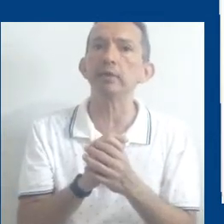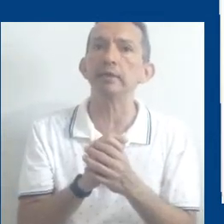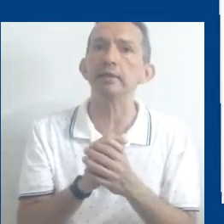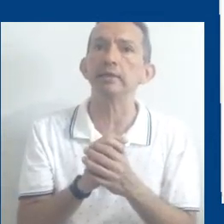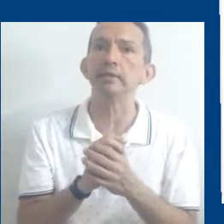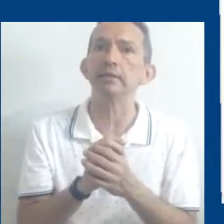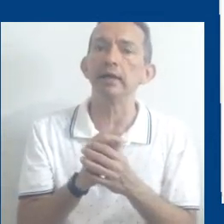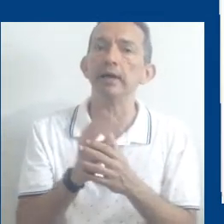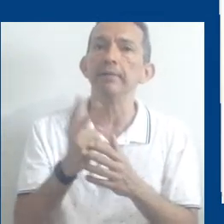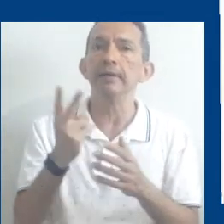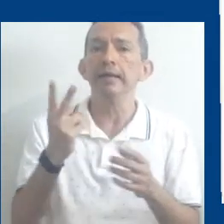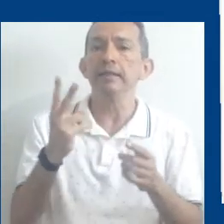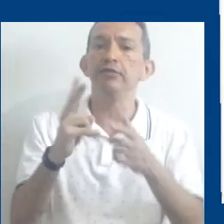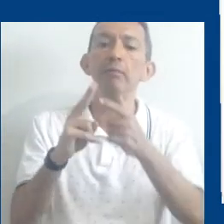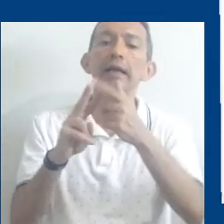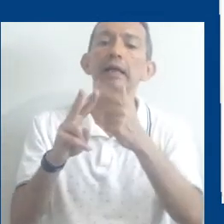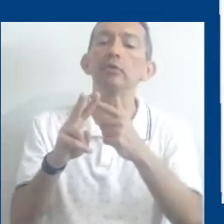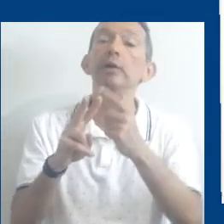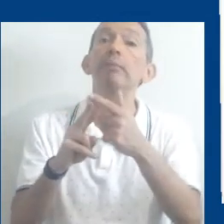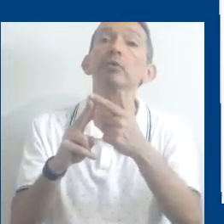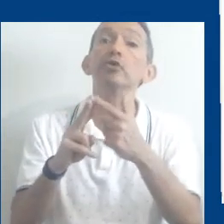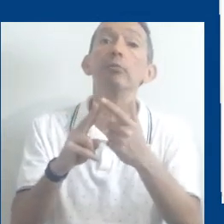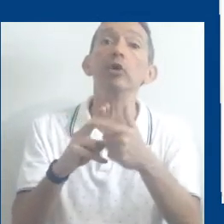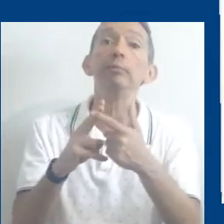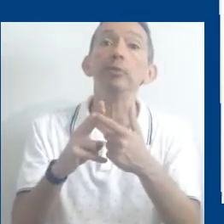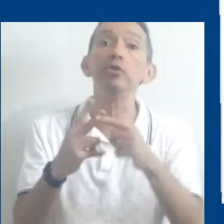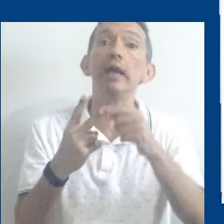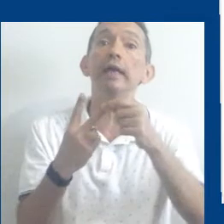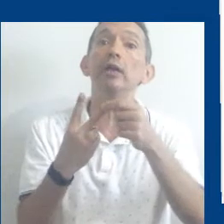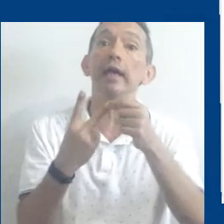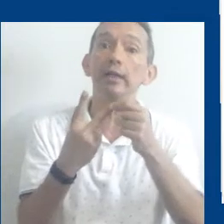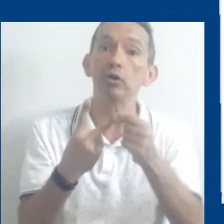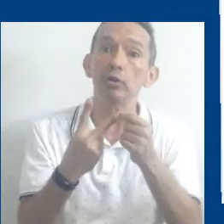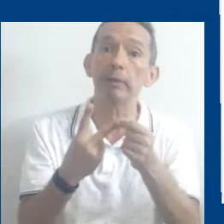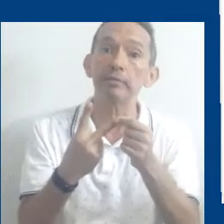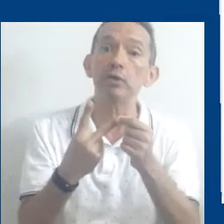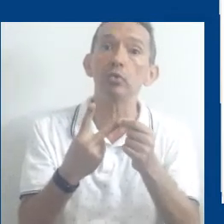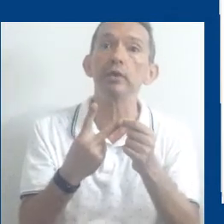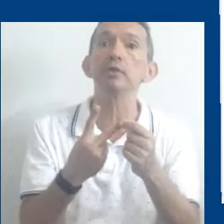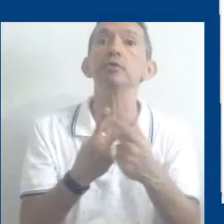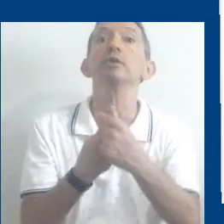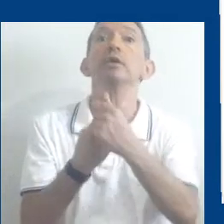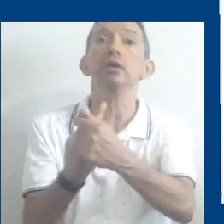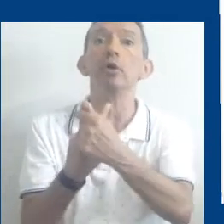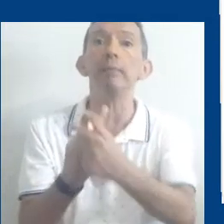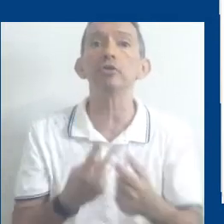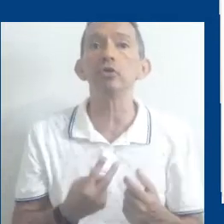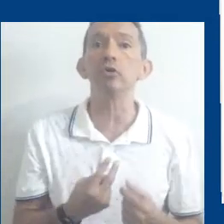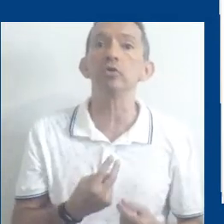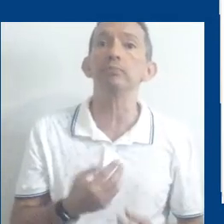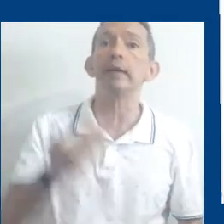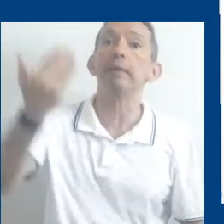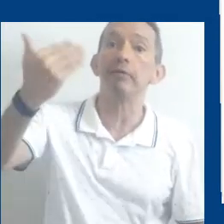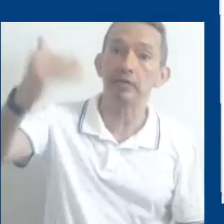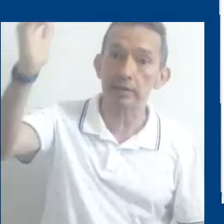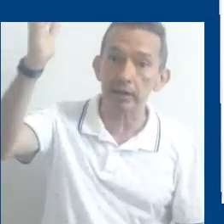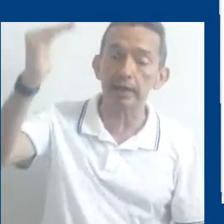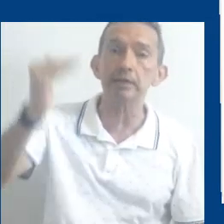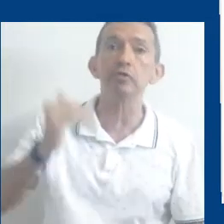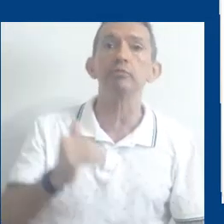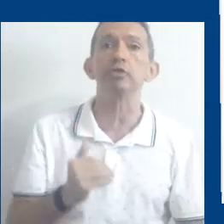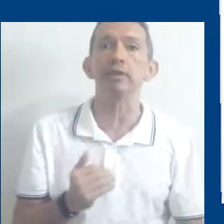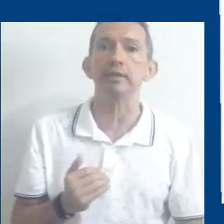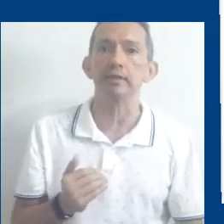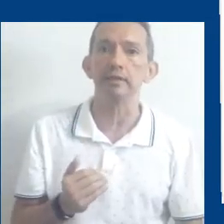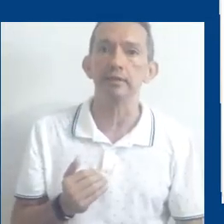organelas importantes. Tá? Se for uma glândula que produz hormônio lipídico, ela é rica em retículo plasmático liso e complexo de Golgi. Para quê? Para fazer a